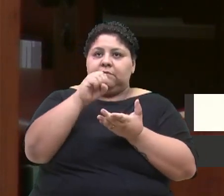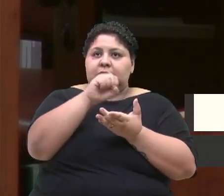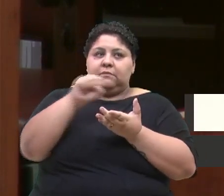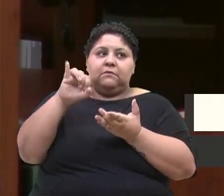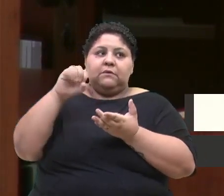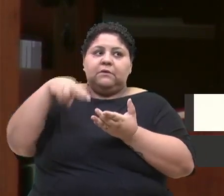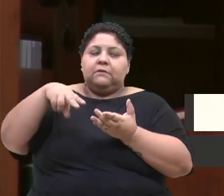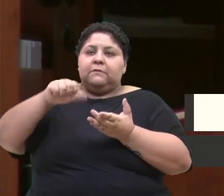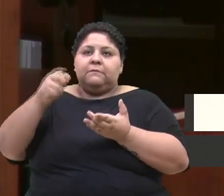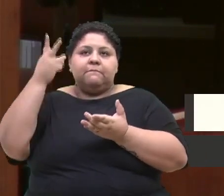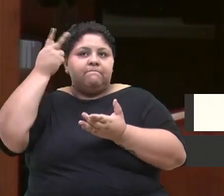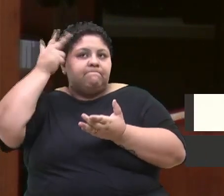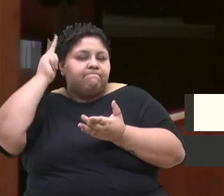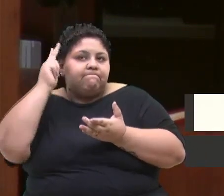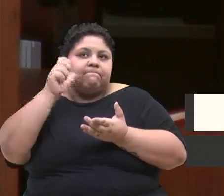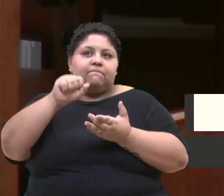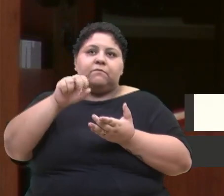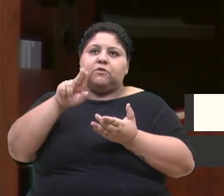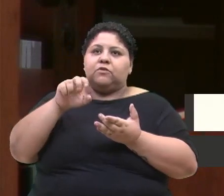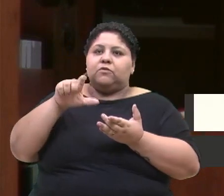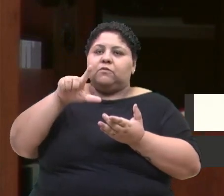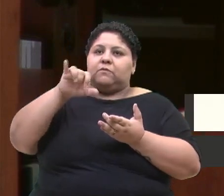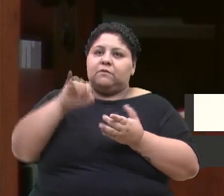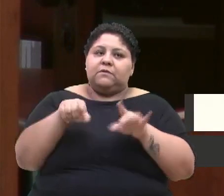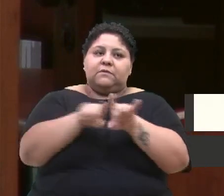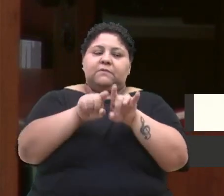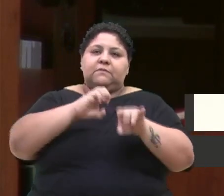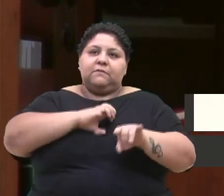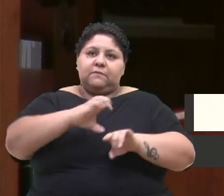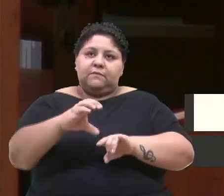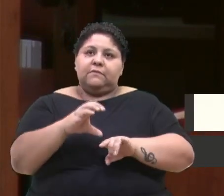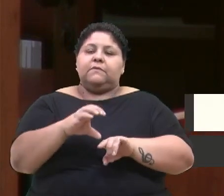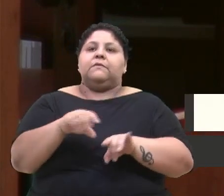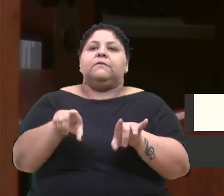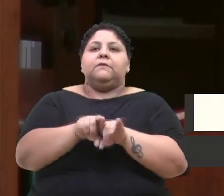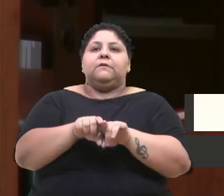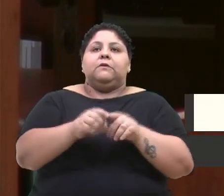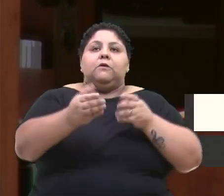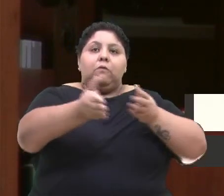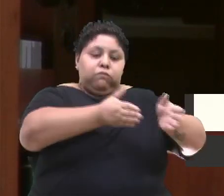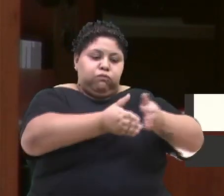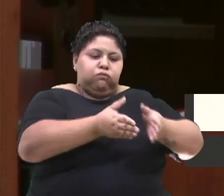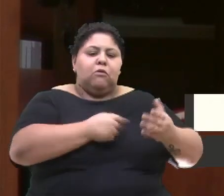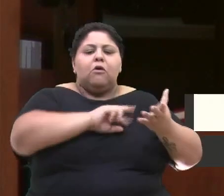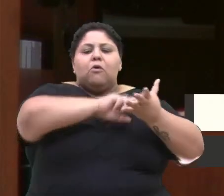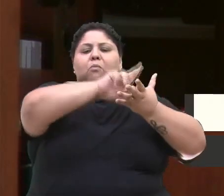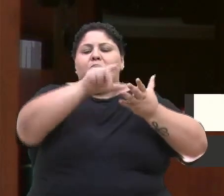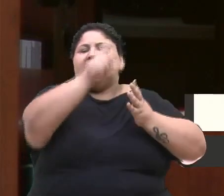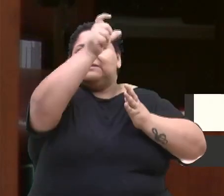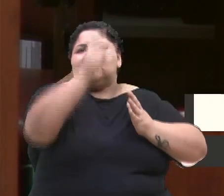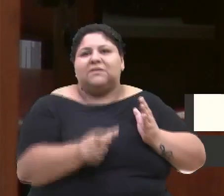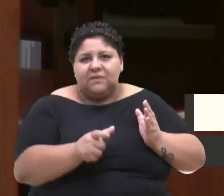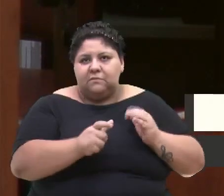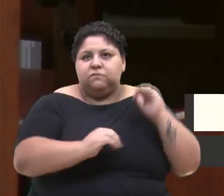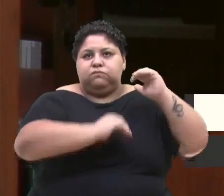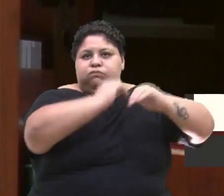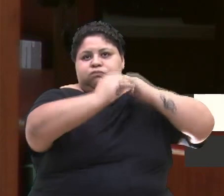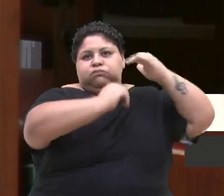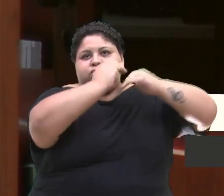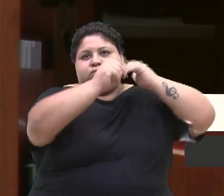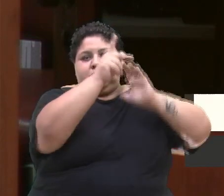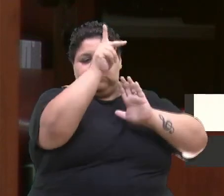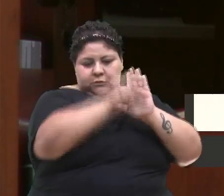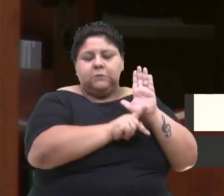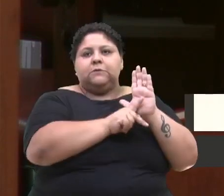a Sueli, o pessoal da Coordenadoria de Acessibilidade. Então, foram muitas mãos construindo este